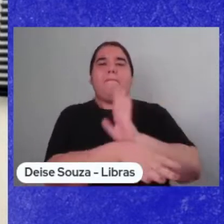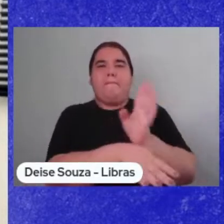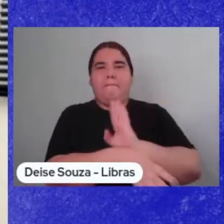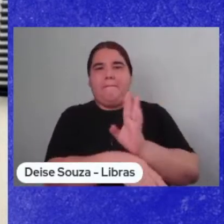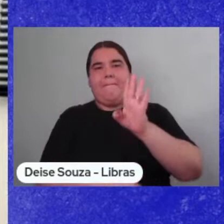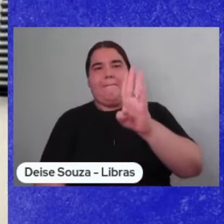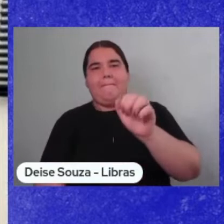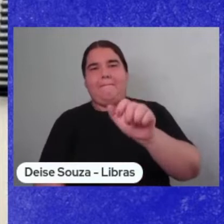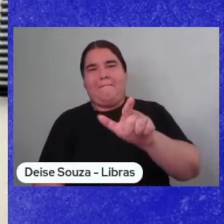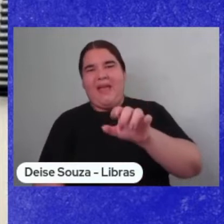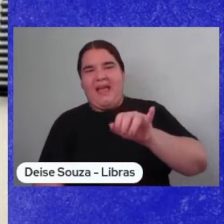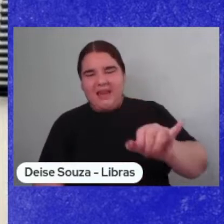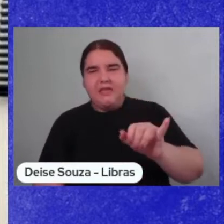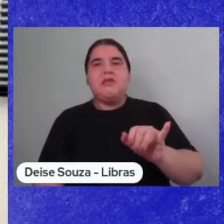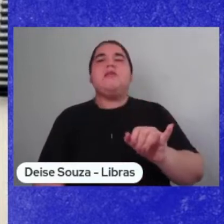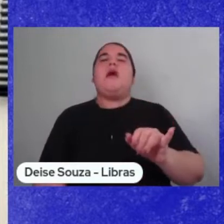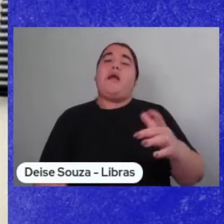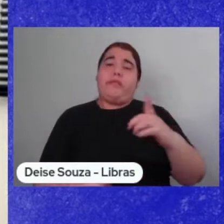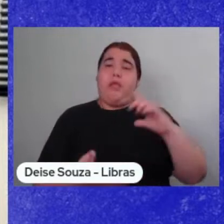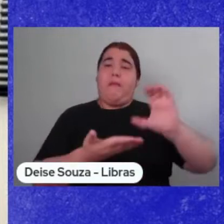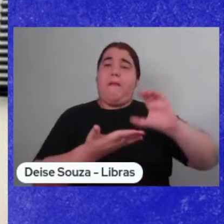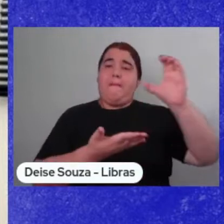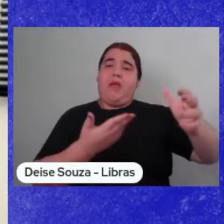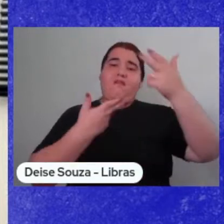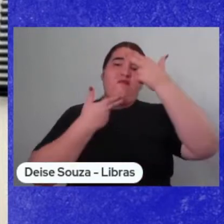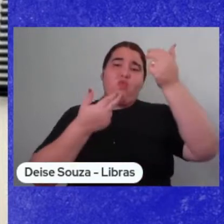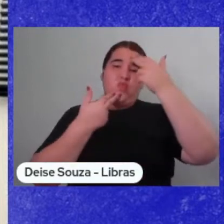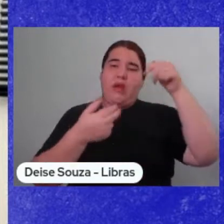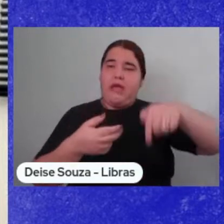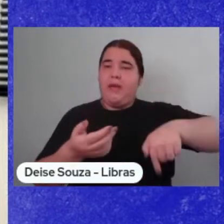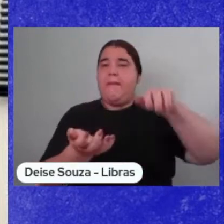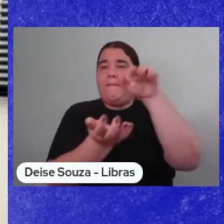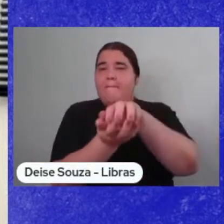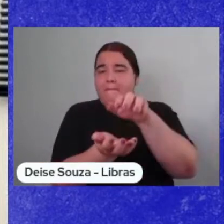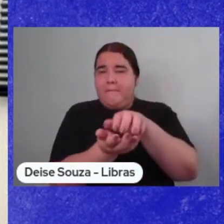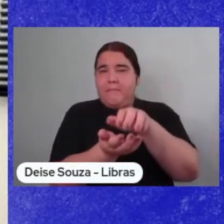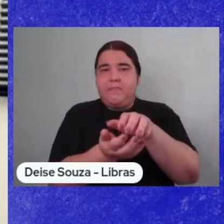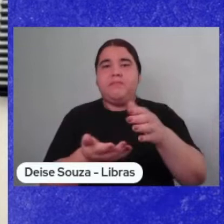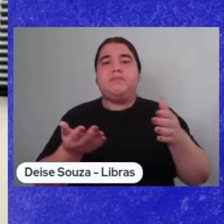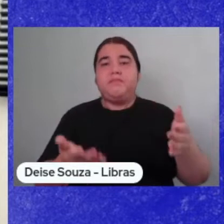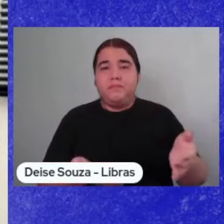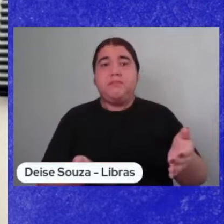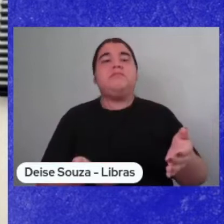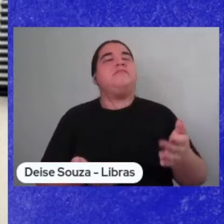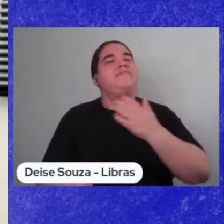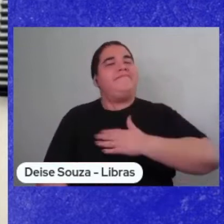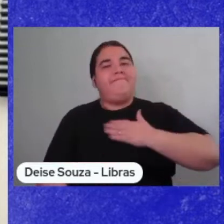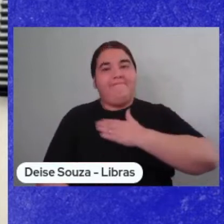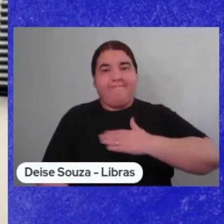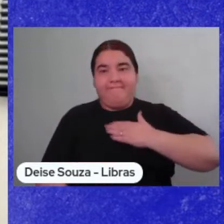recursos do Funcultura aqui em Pernambuco. E quando a gente fez o Balido Interno, foi uma grata surpresa, porque